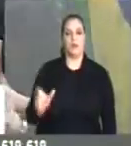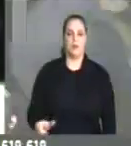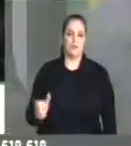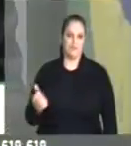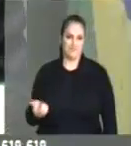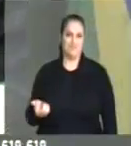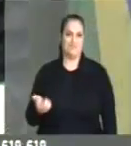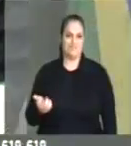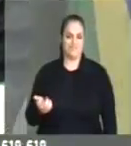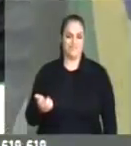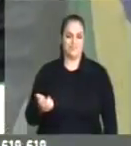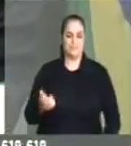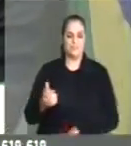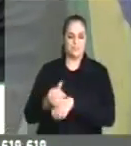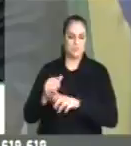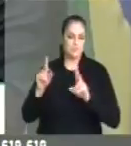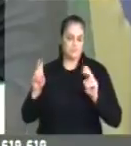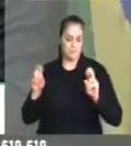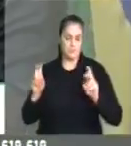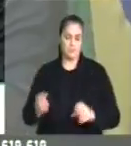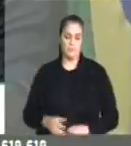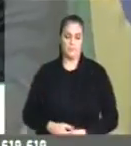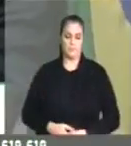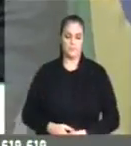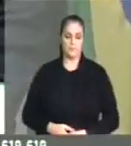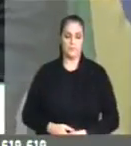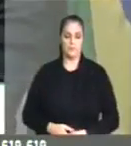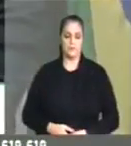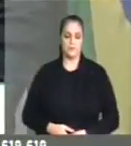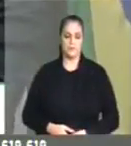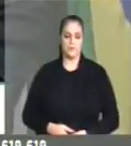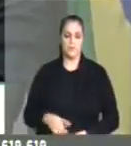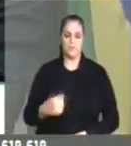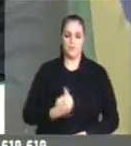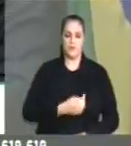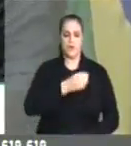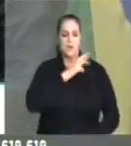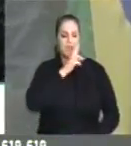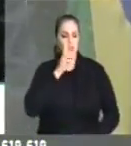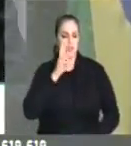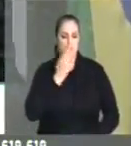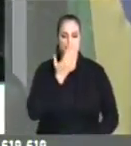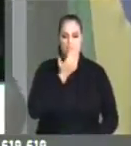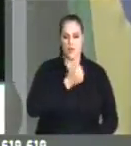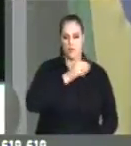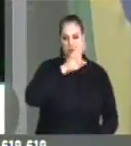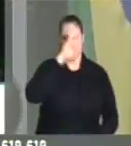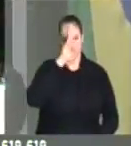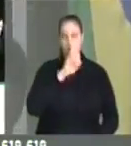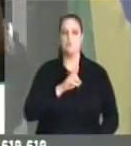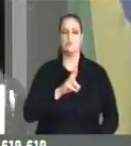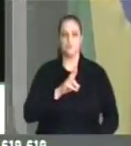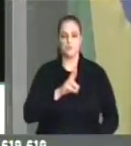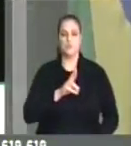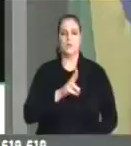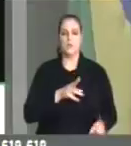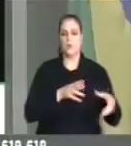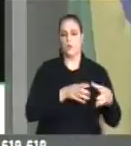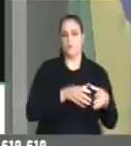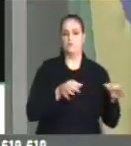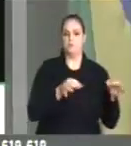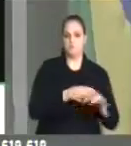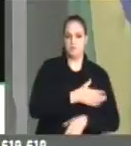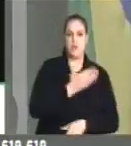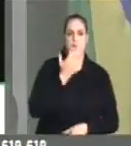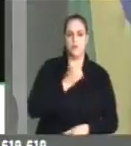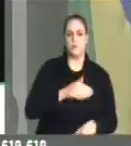Foi o suficiente para que, após o almoço no Piantela, ao chegarmos aqui, o Pacheco